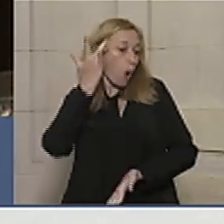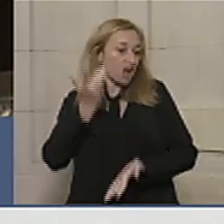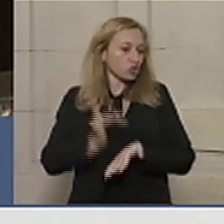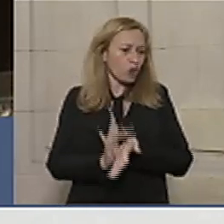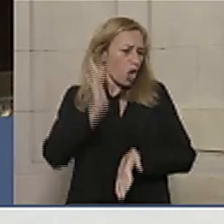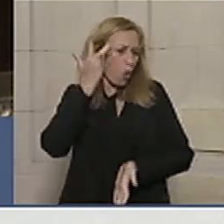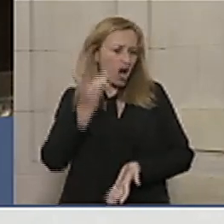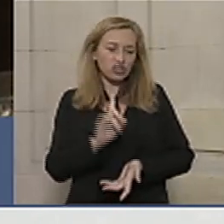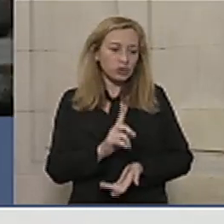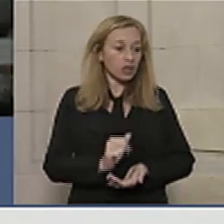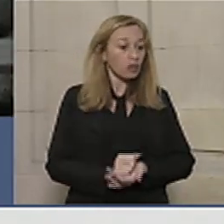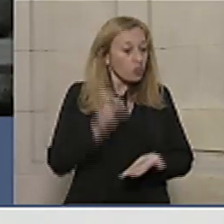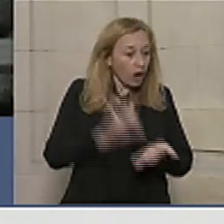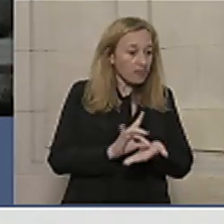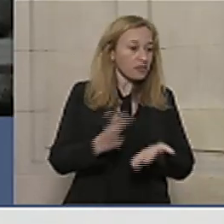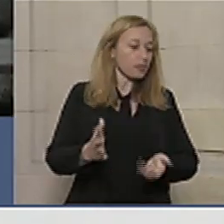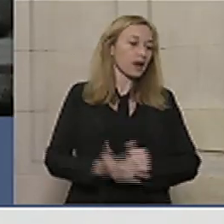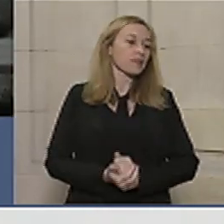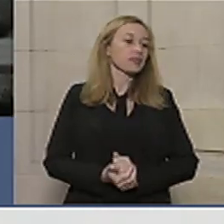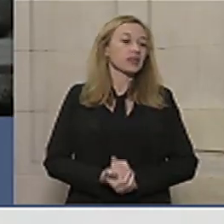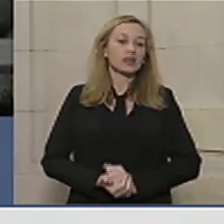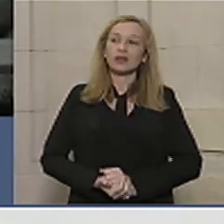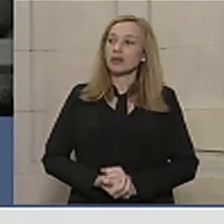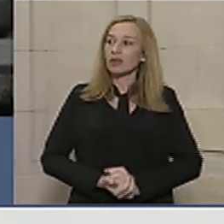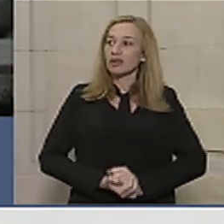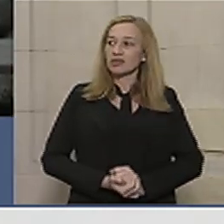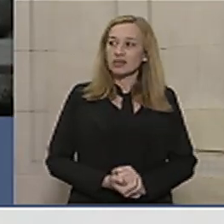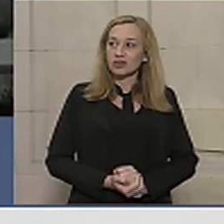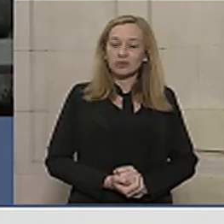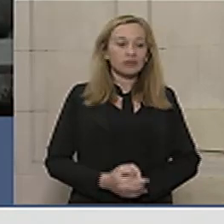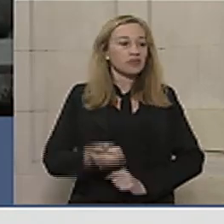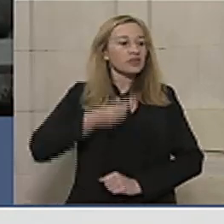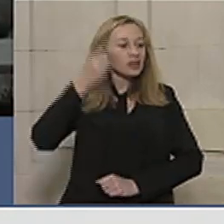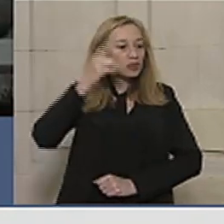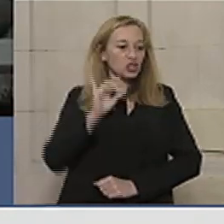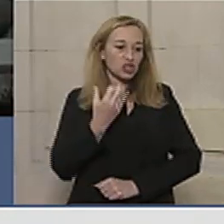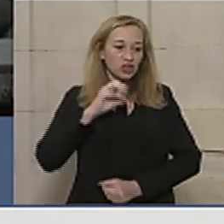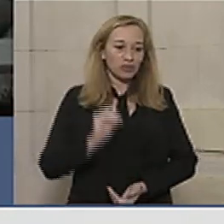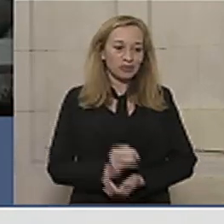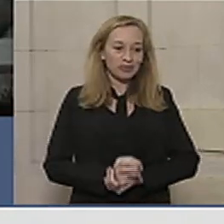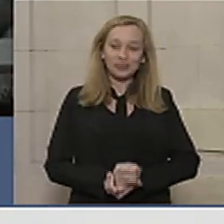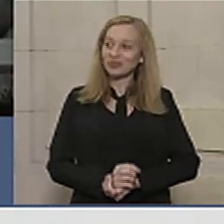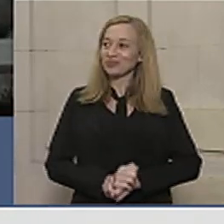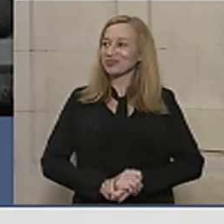presidente. Ok. Com a palavra, o deputado Chicão Bulhões.